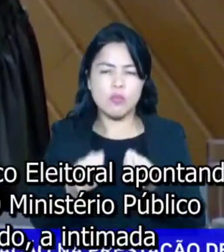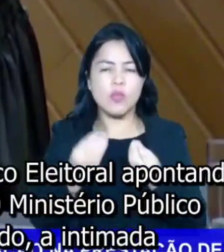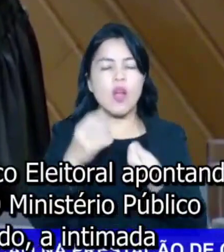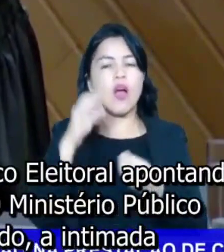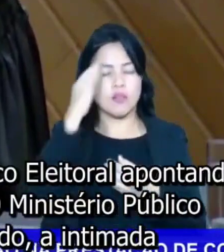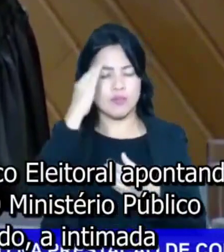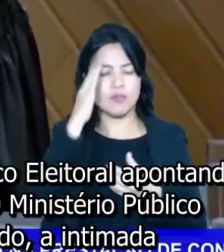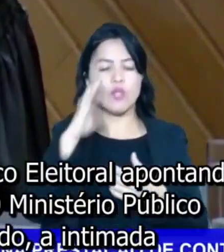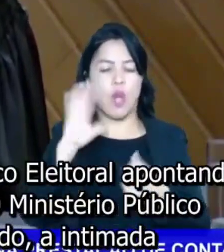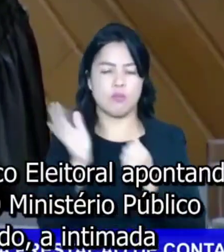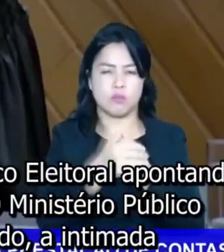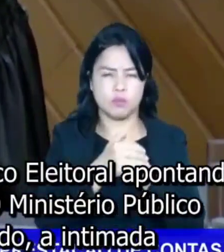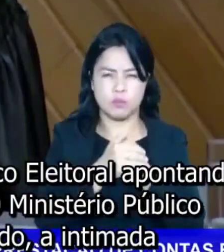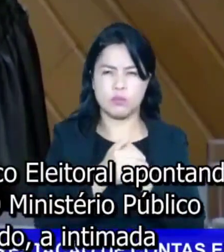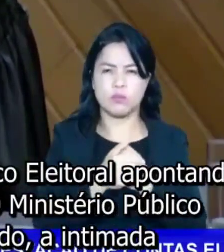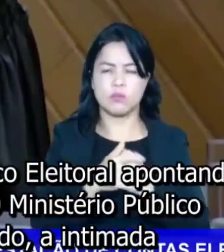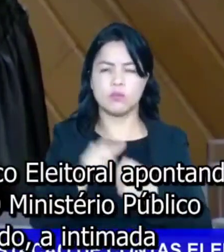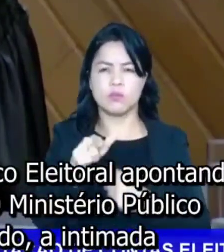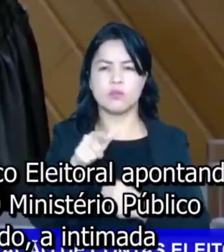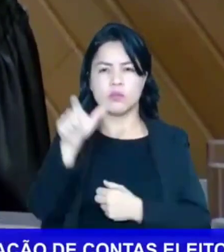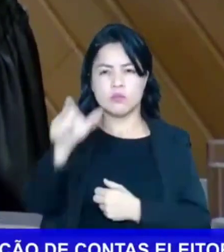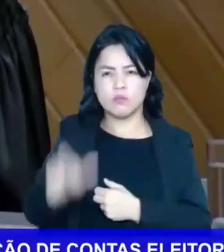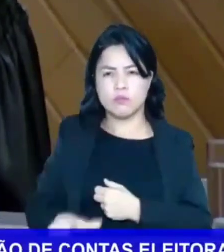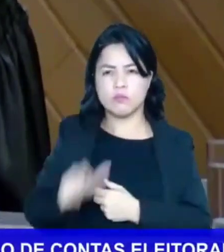omitido, a